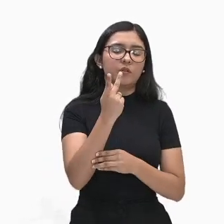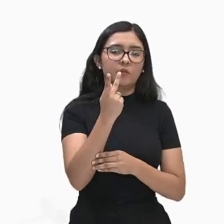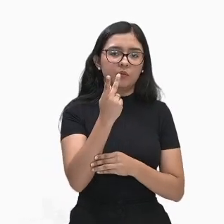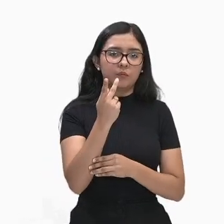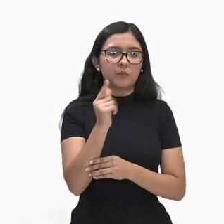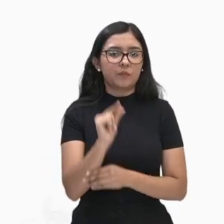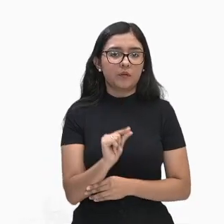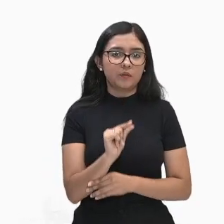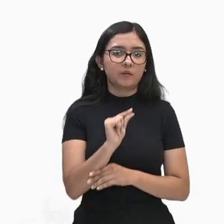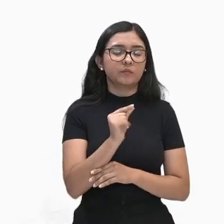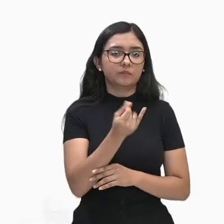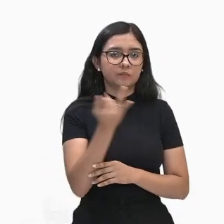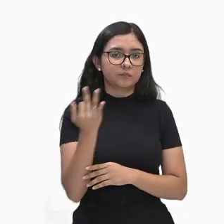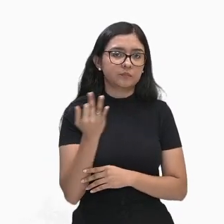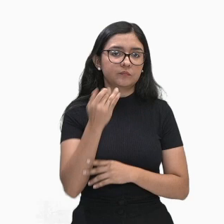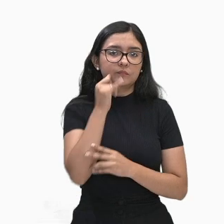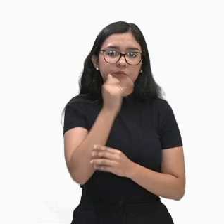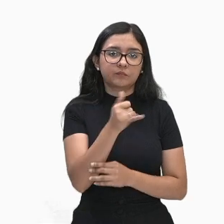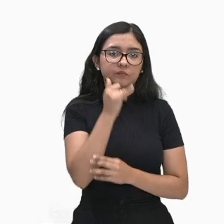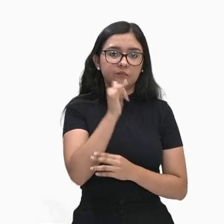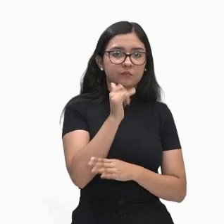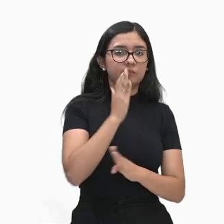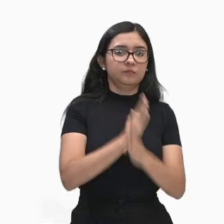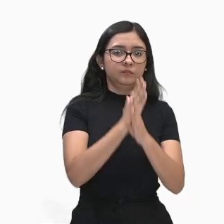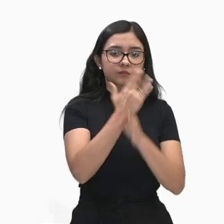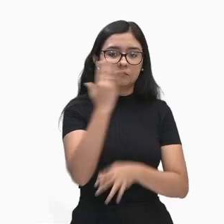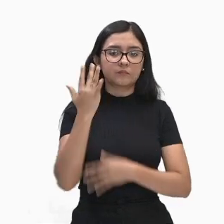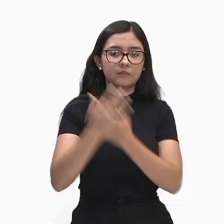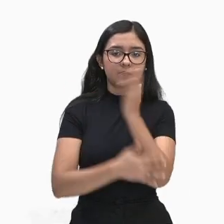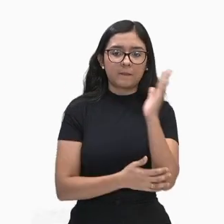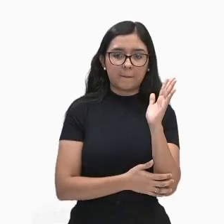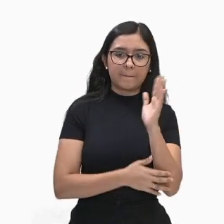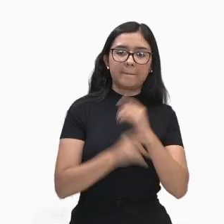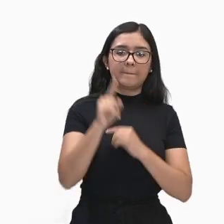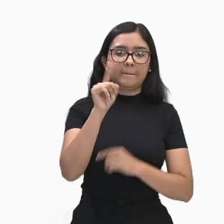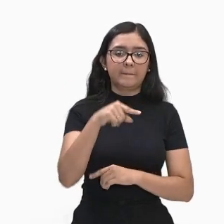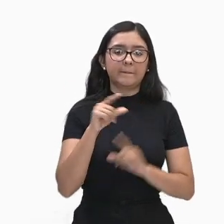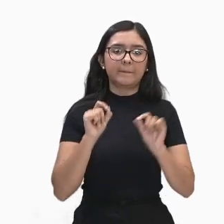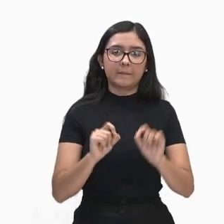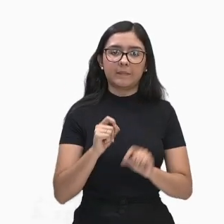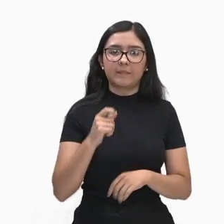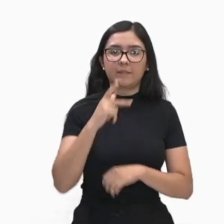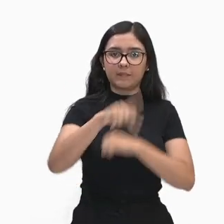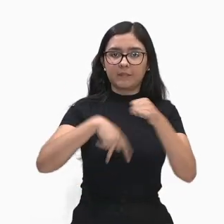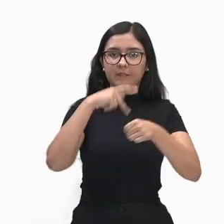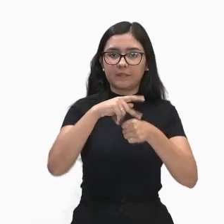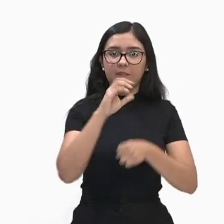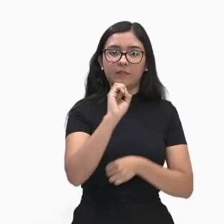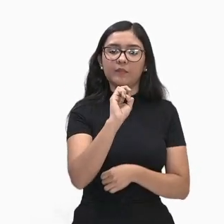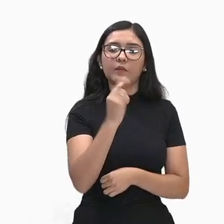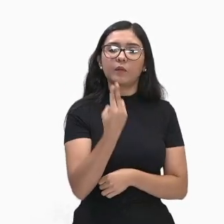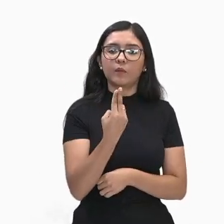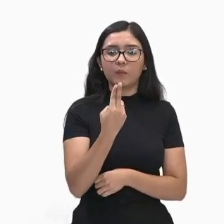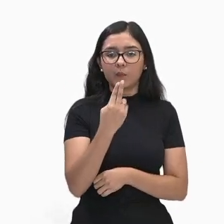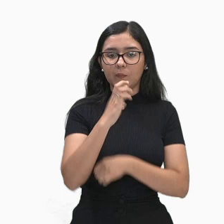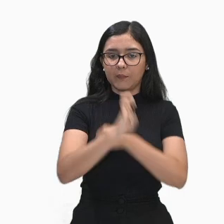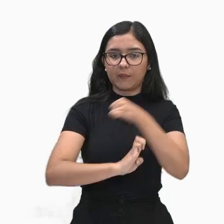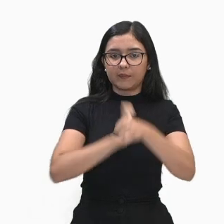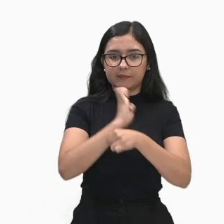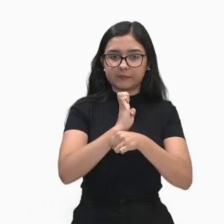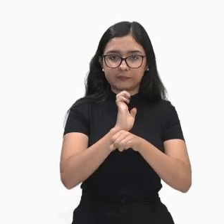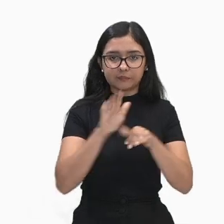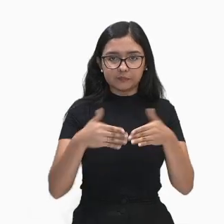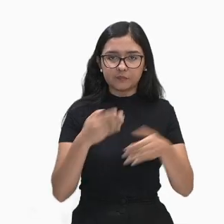menor quantidade de carga encontrada na natureza, que é a carga de um próton ou de um elétron, a gente diz que a